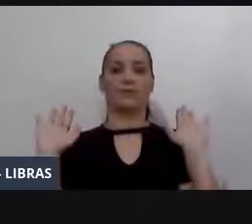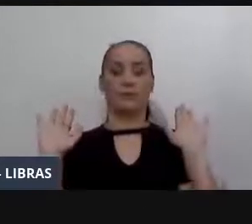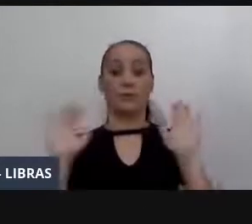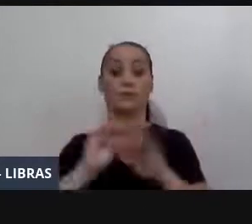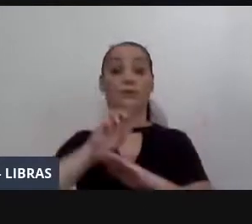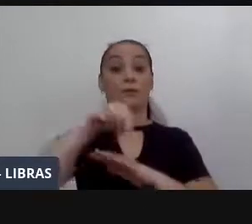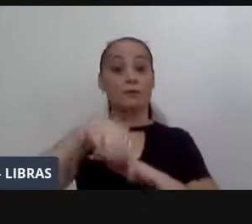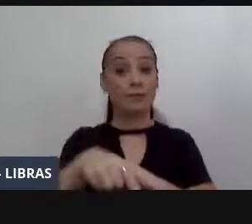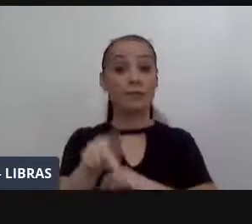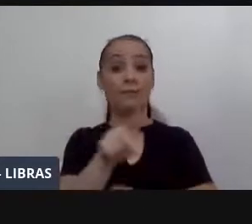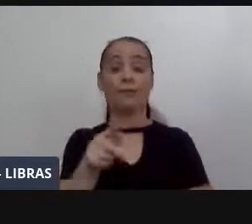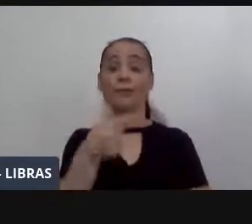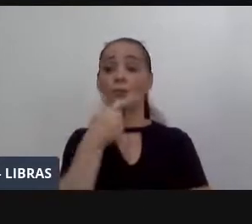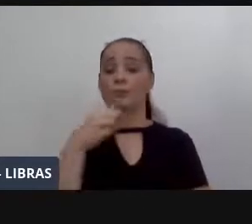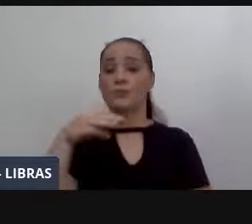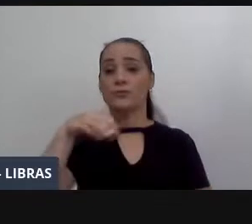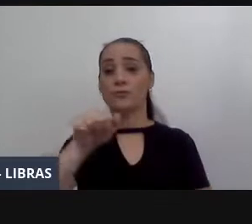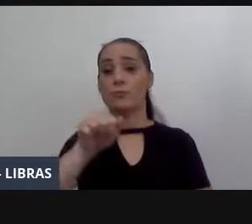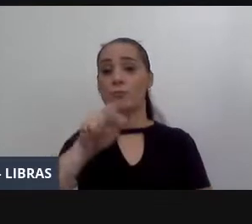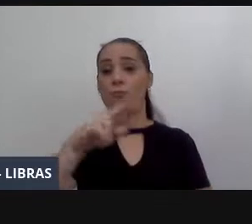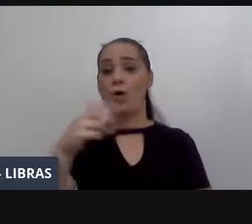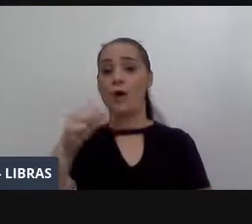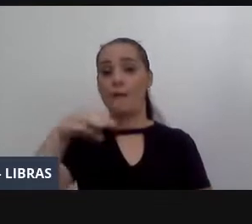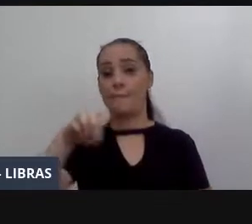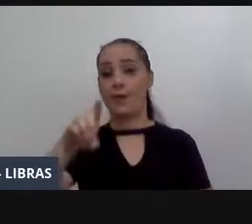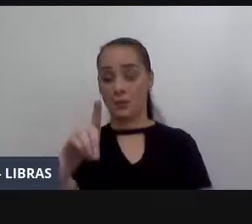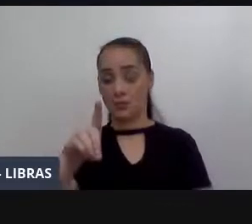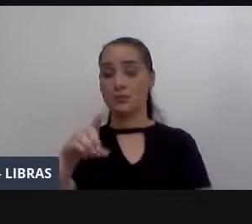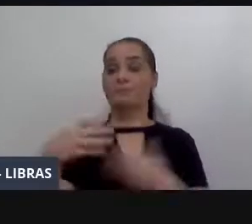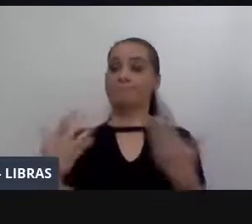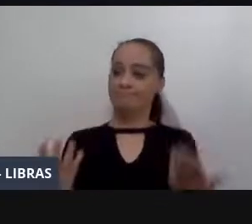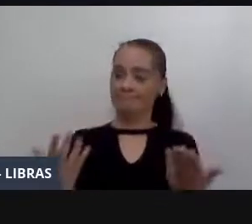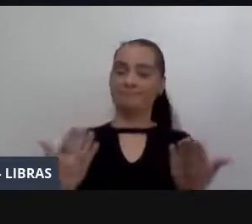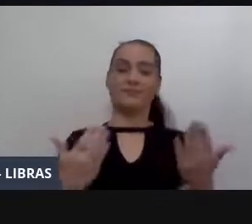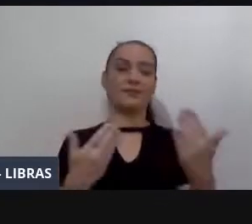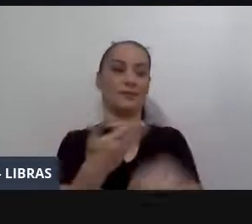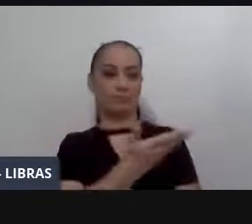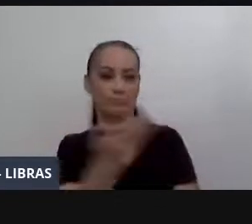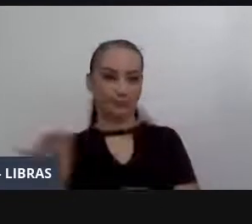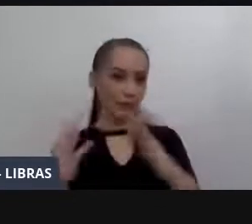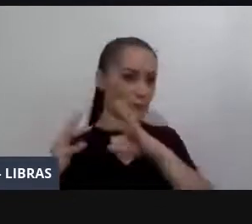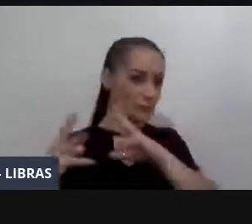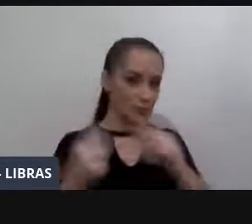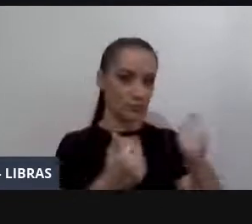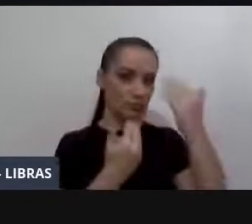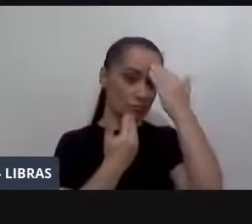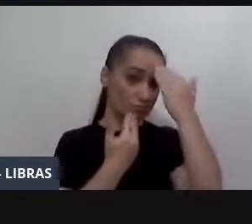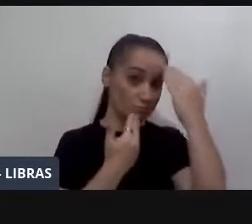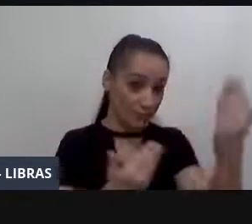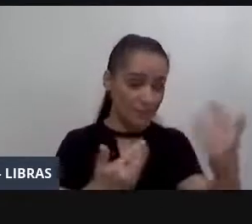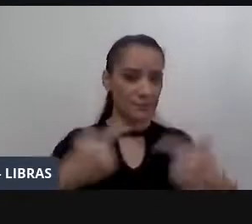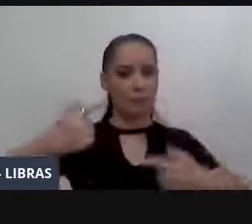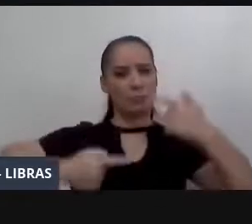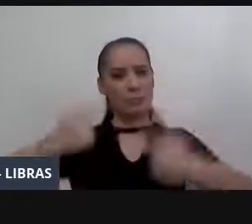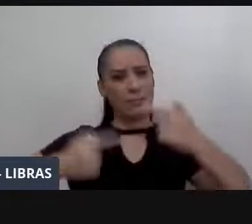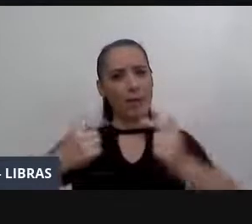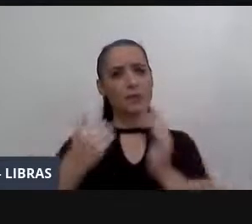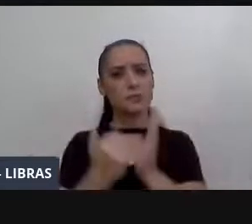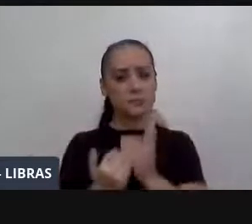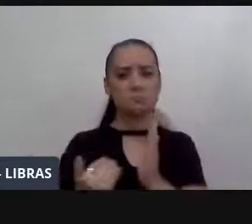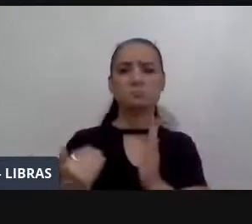Mohamed. Então, queria agradecer a todos. Esse debate foi de altíssimo nível,